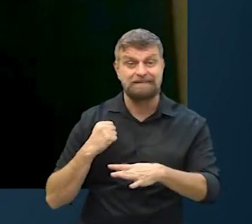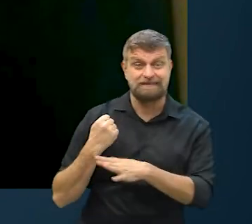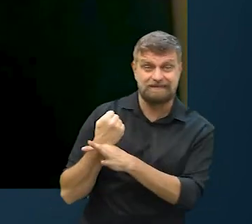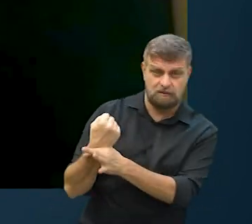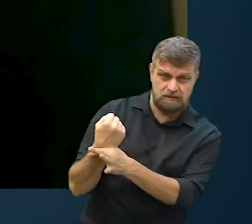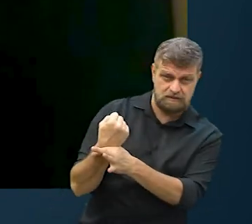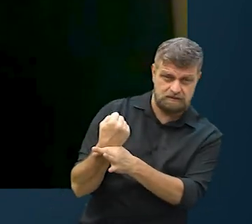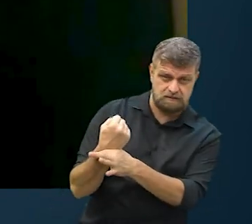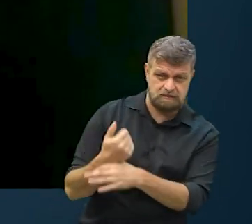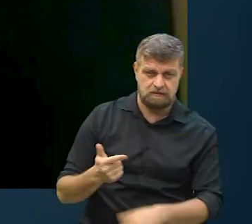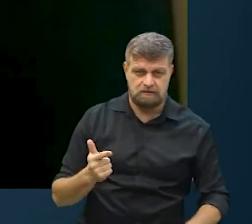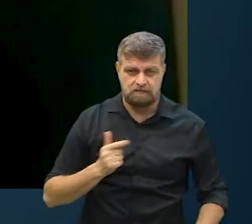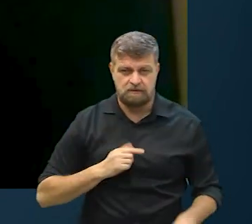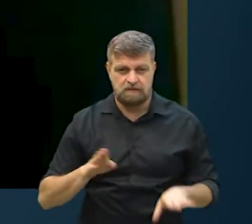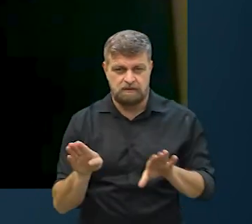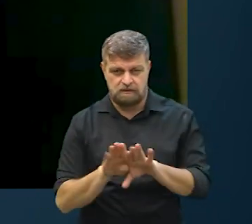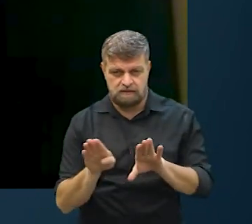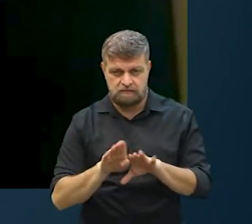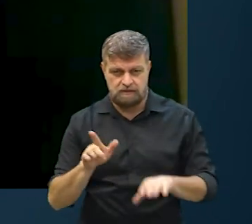crescimento, segurança,